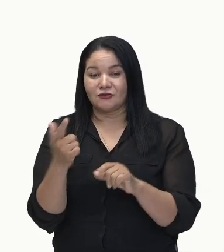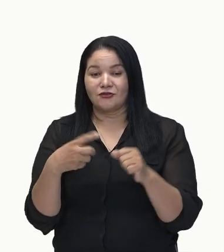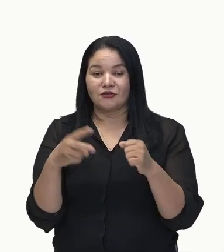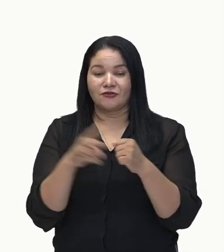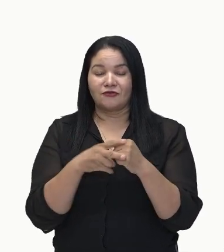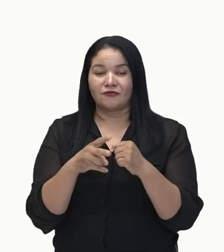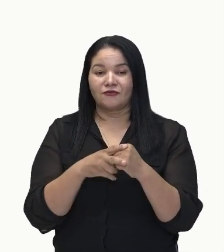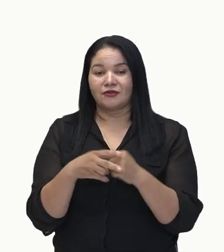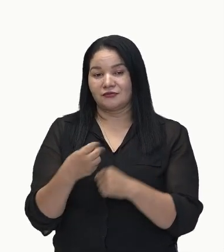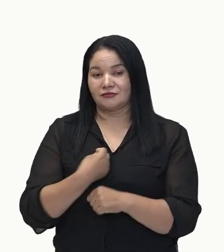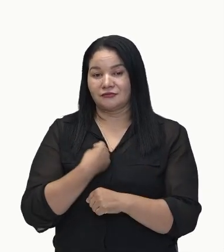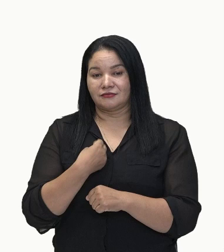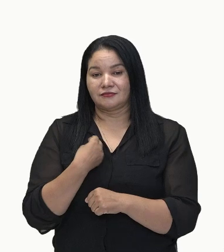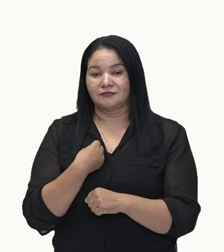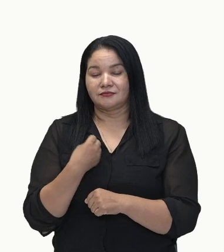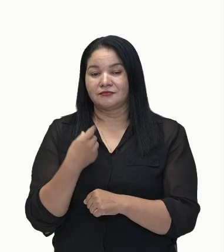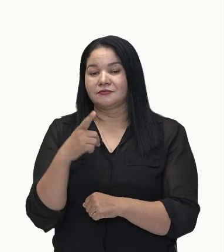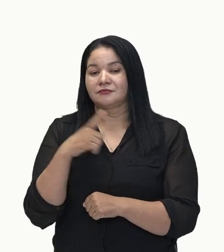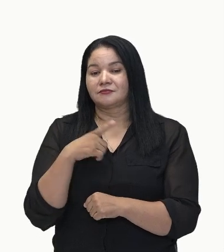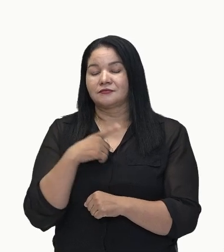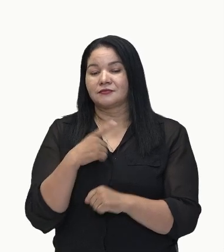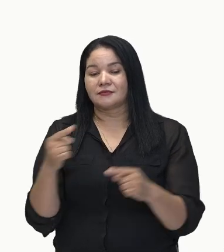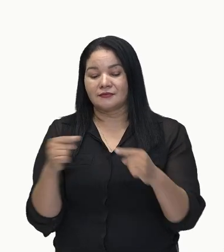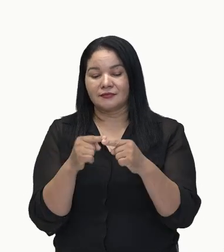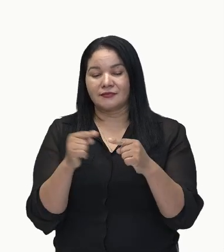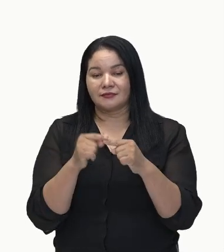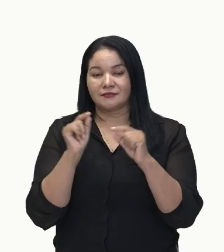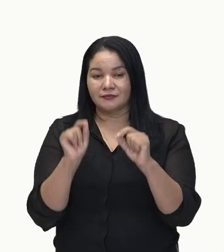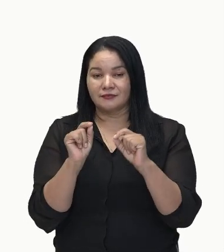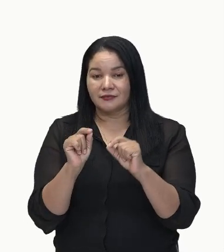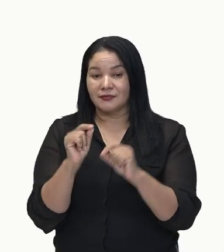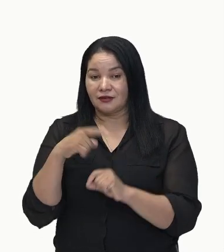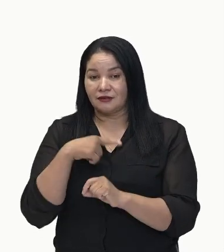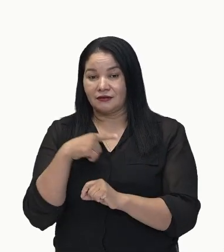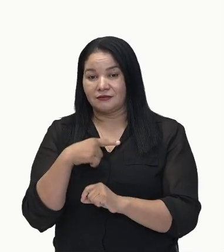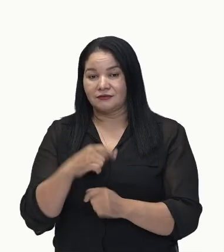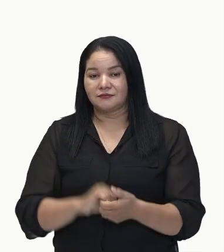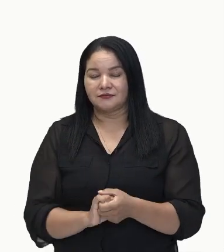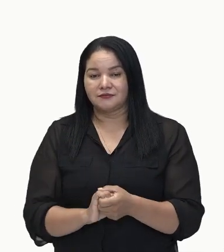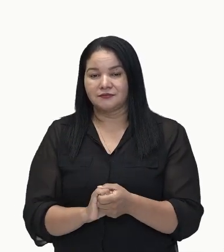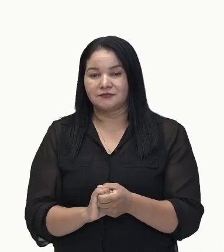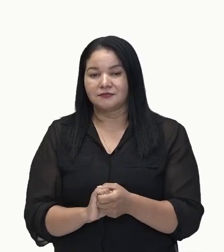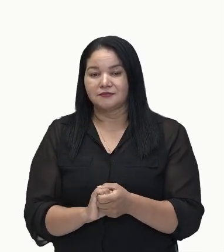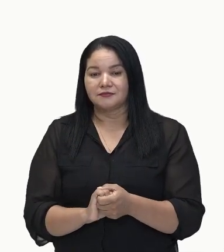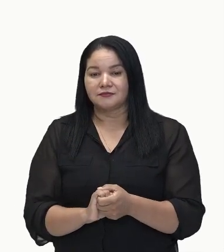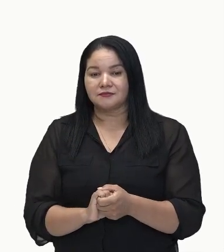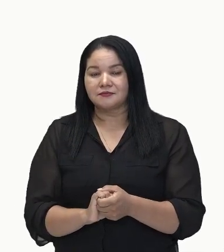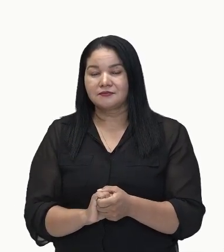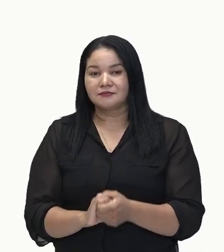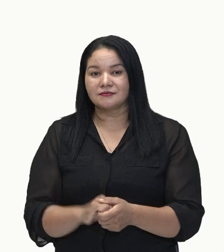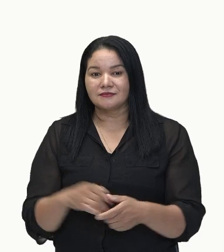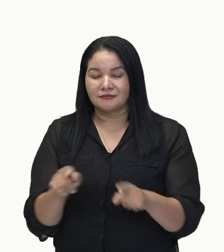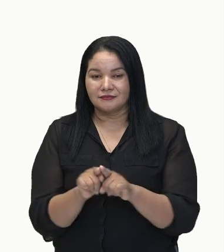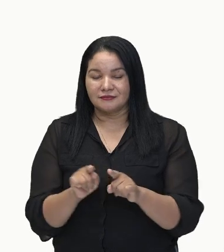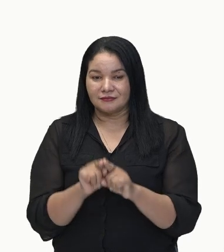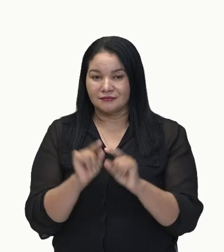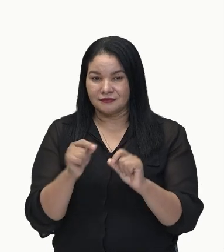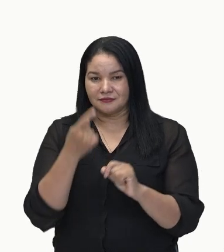quando empregado com o sentido de existir. Olha só. Então temos aqui também esse verbo aqui,